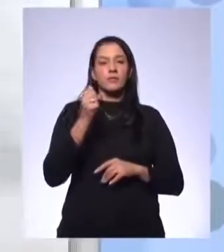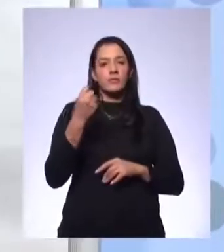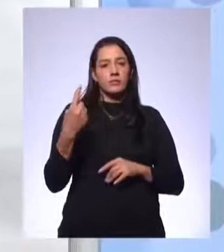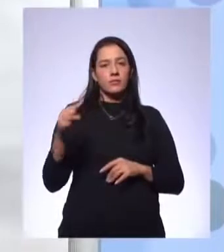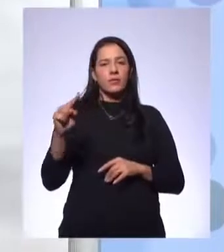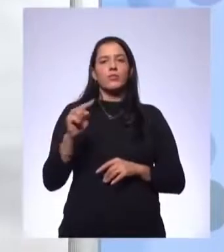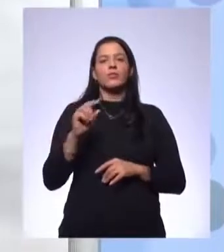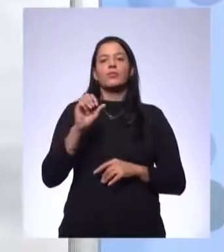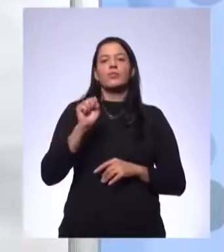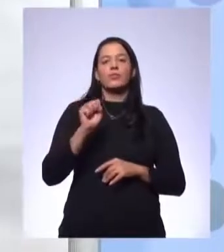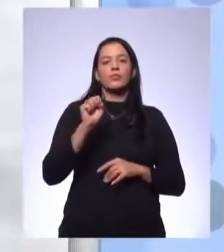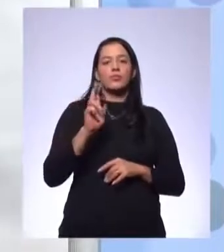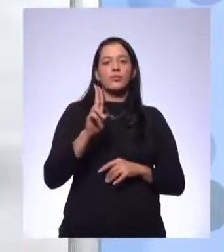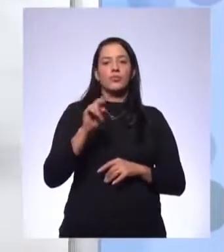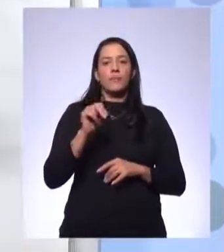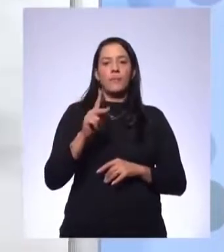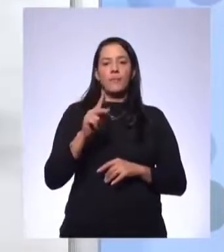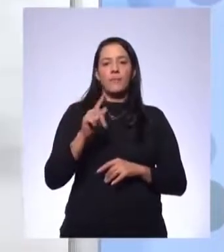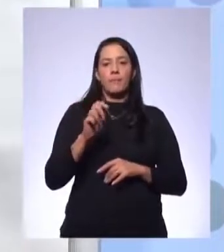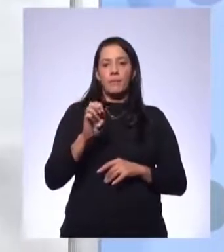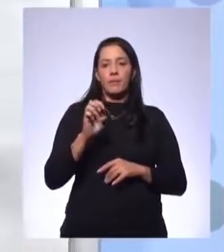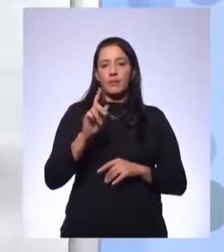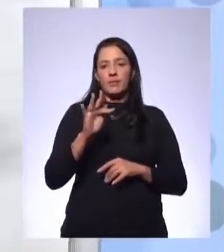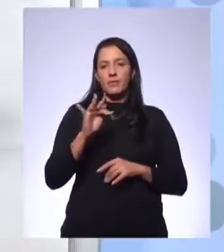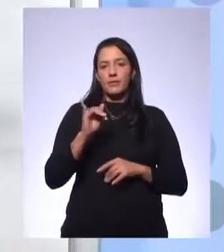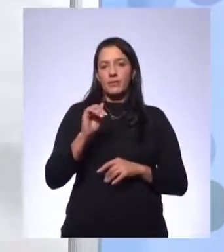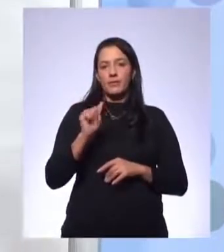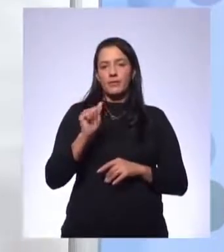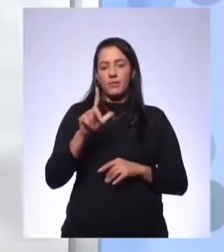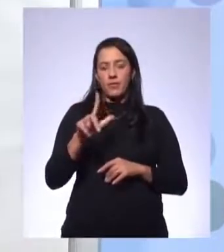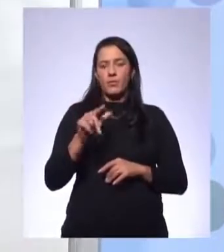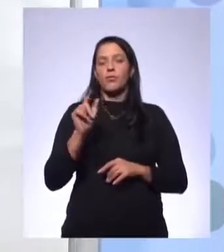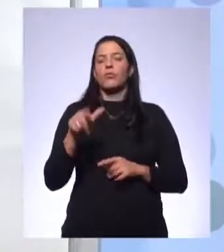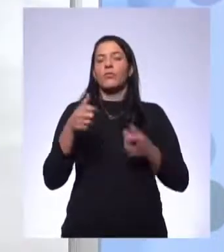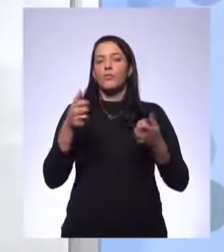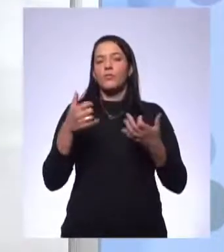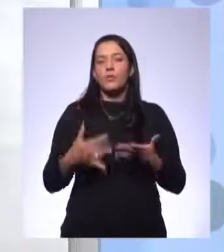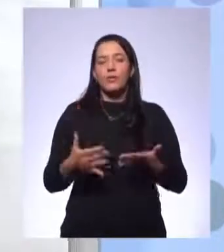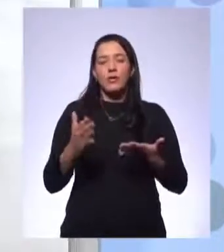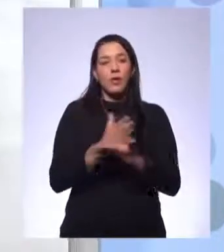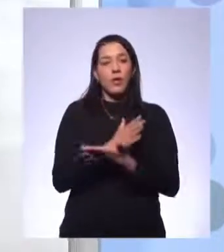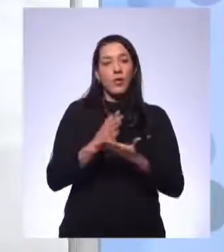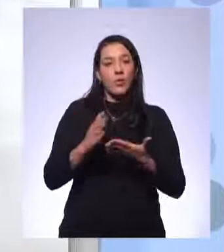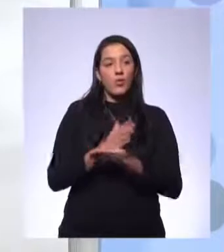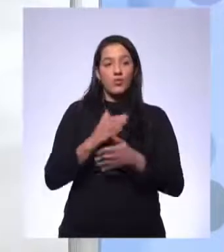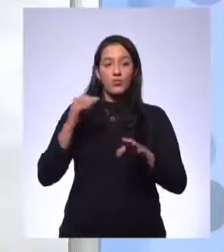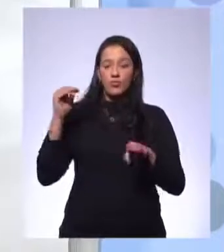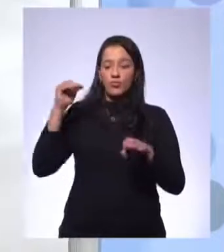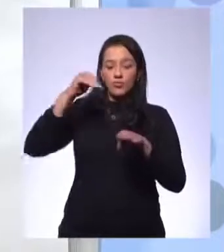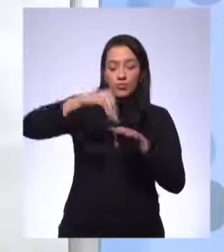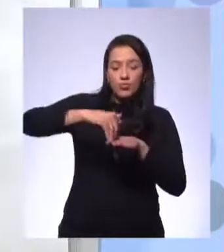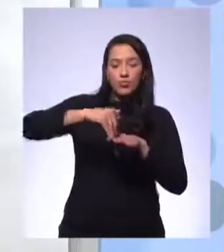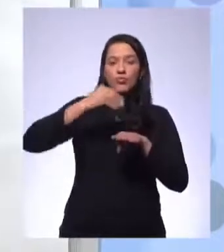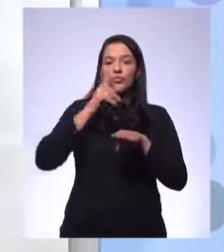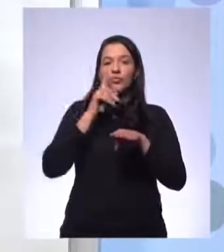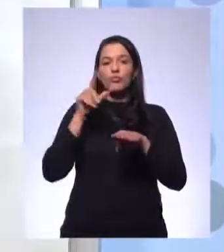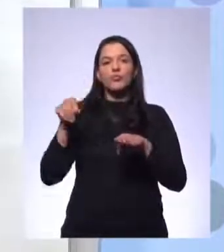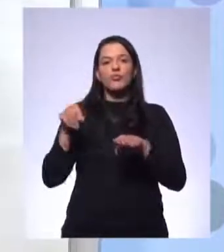gente abre um precedente para alguns bichinhos, alguns animais, né, professor Edjoel? Sim. Irem até ali